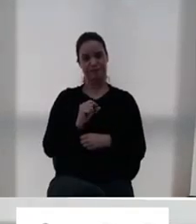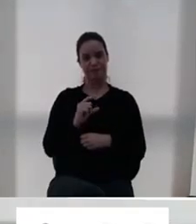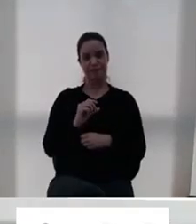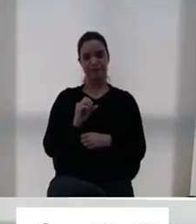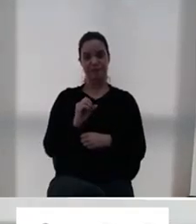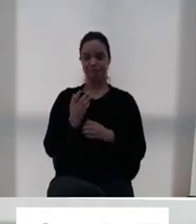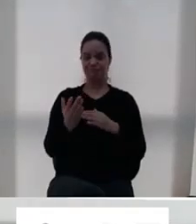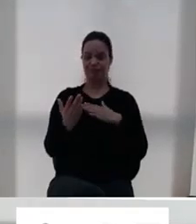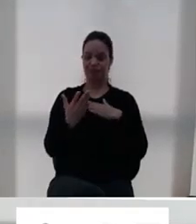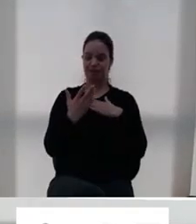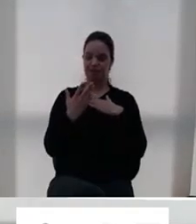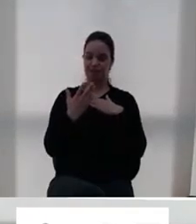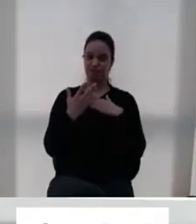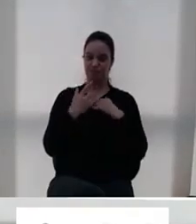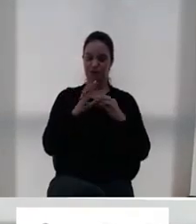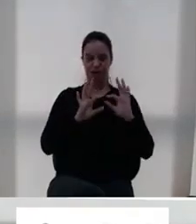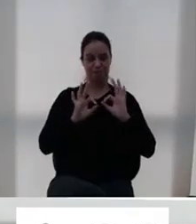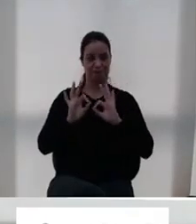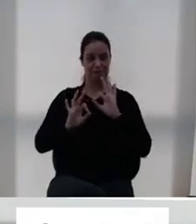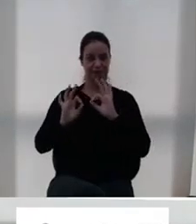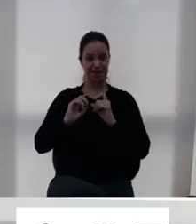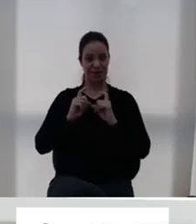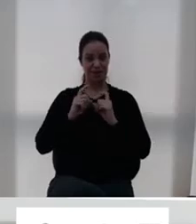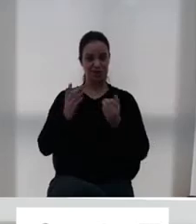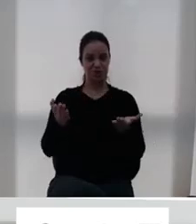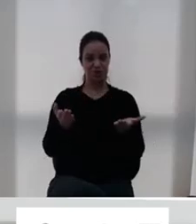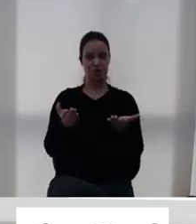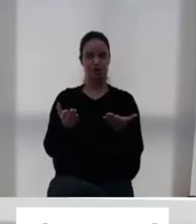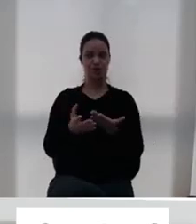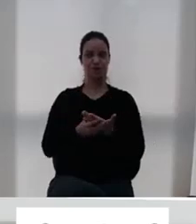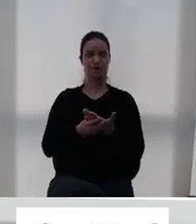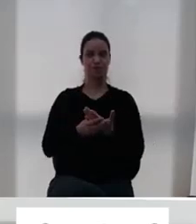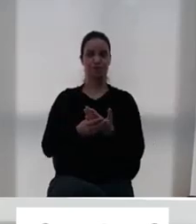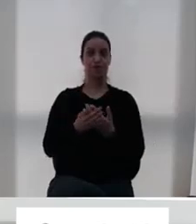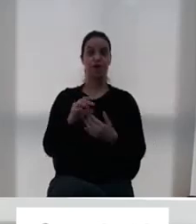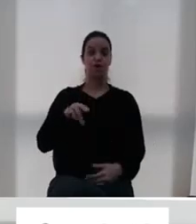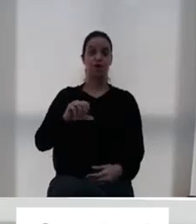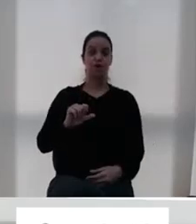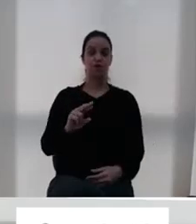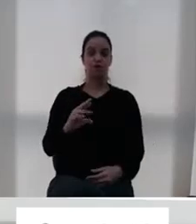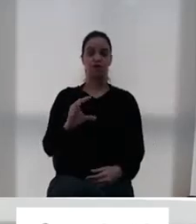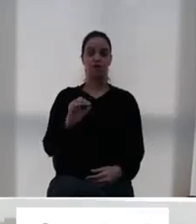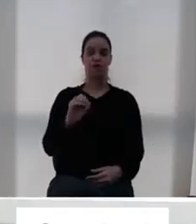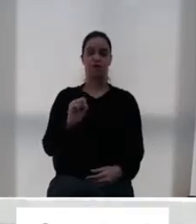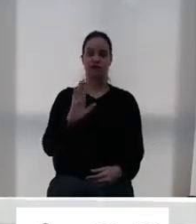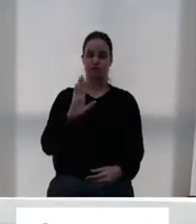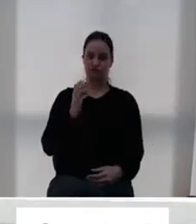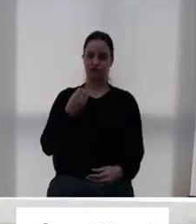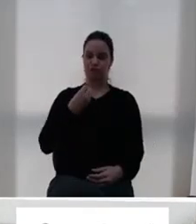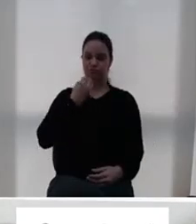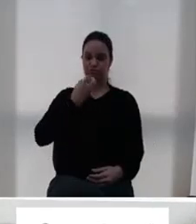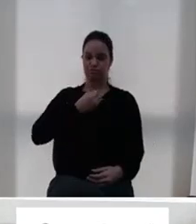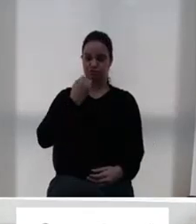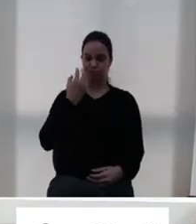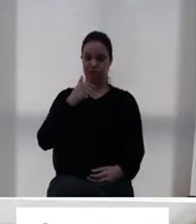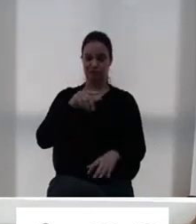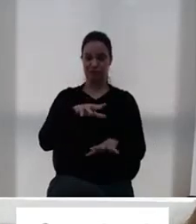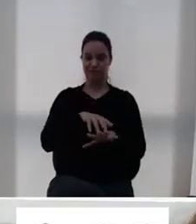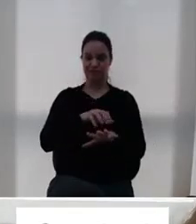ajudou a gente a programar essa estrutura para recebê-los. Como o Marcos já disse, né, a unidade de Santo Amaro é a segunda